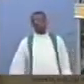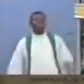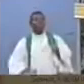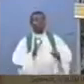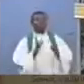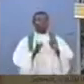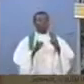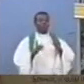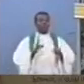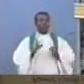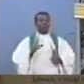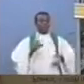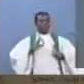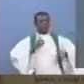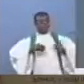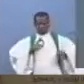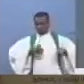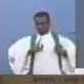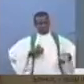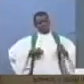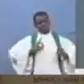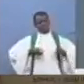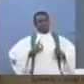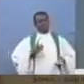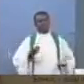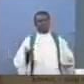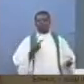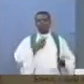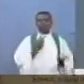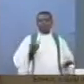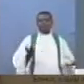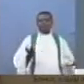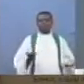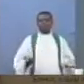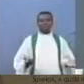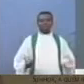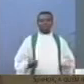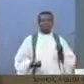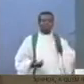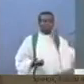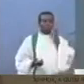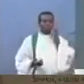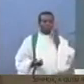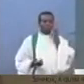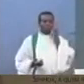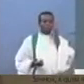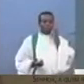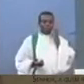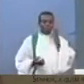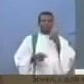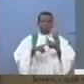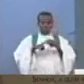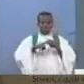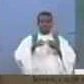por isso que quando a gente pega uma criança no colo, quando a gente sente o cheiro de uma criança, você mãe, você que